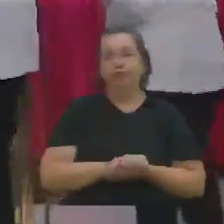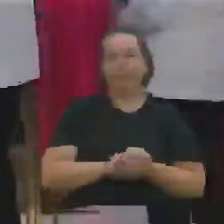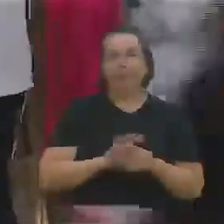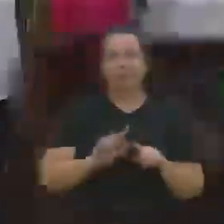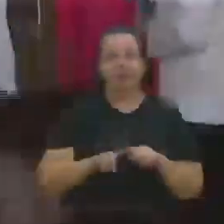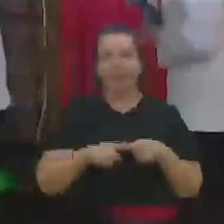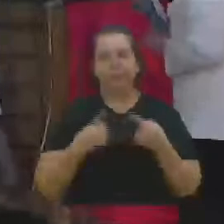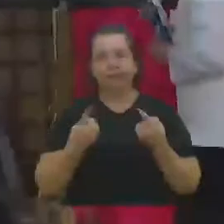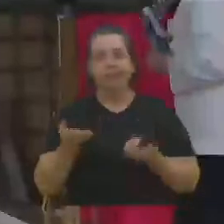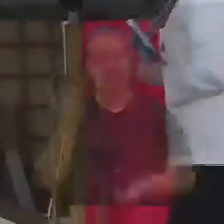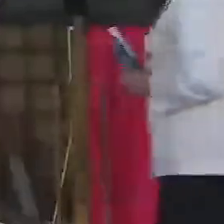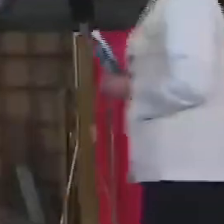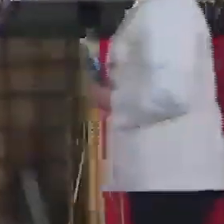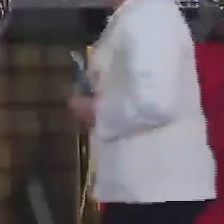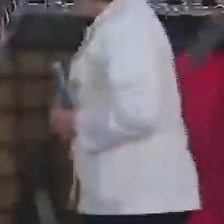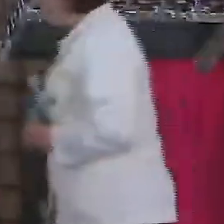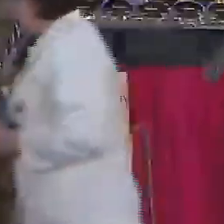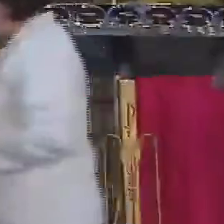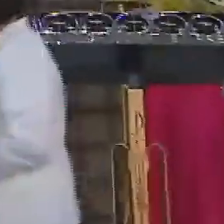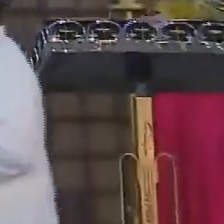Mas eu bem